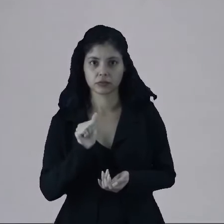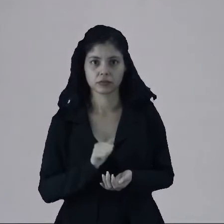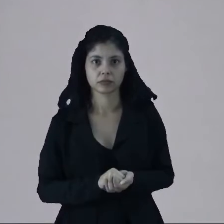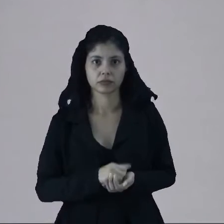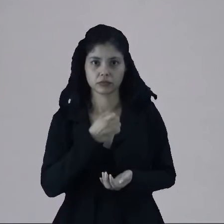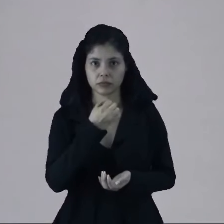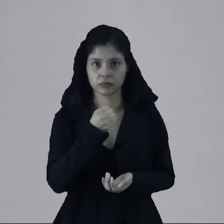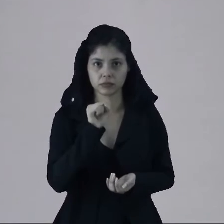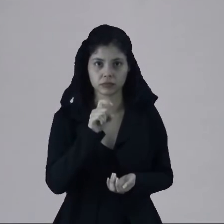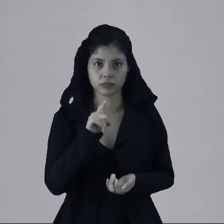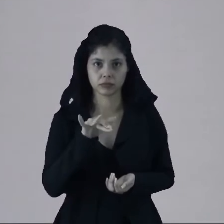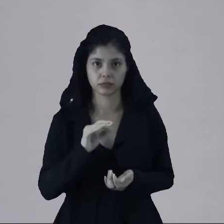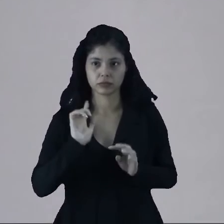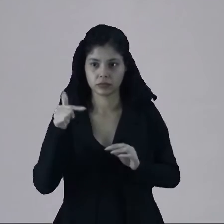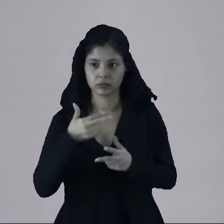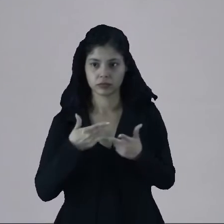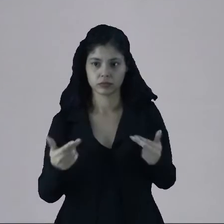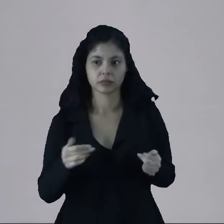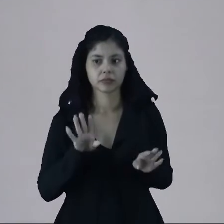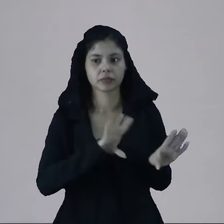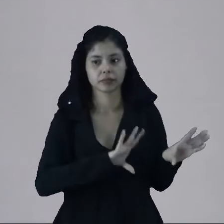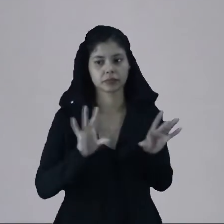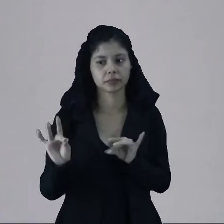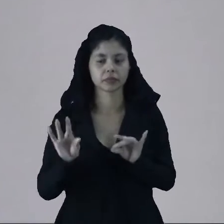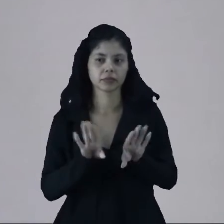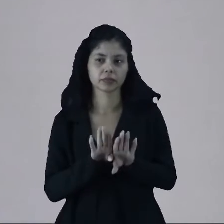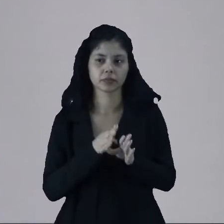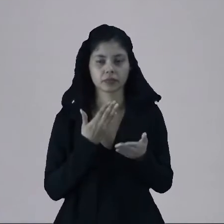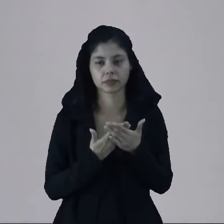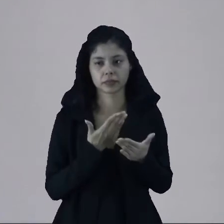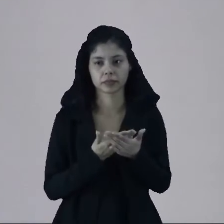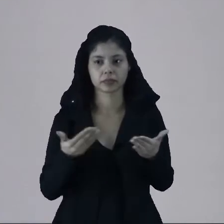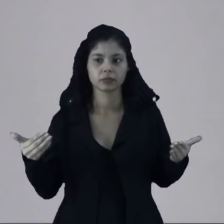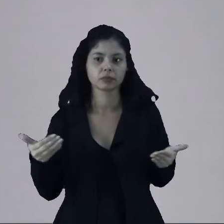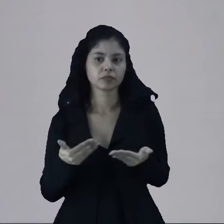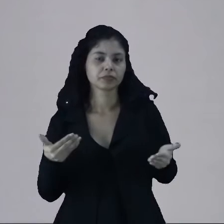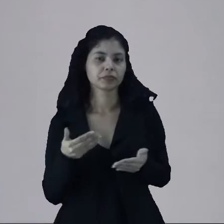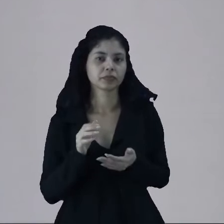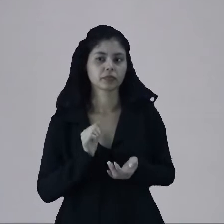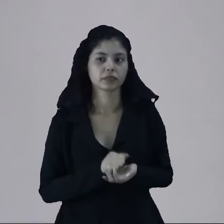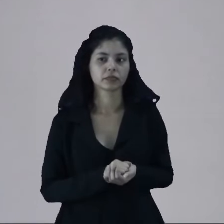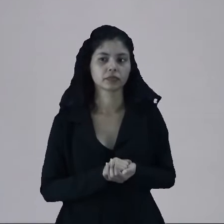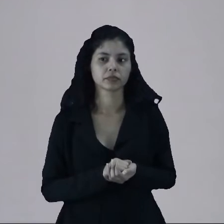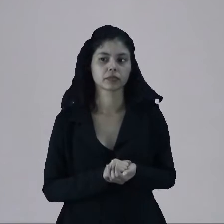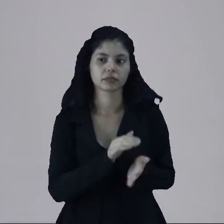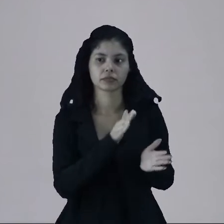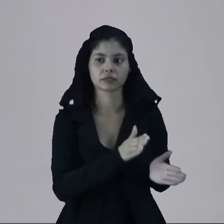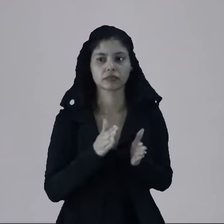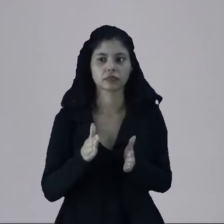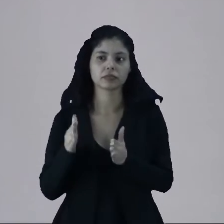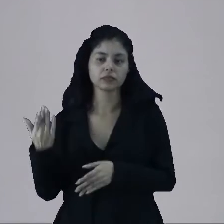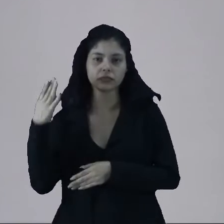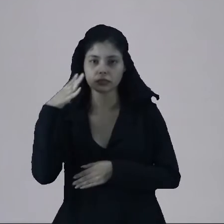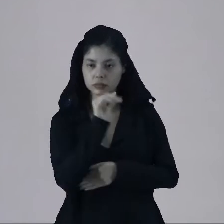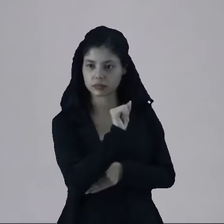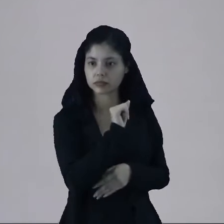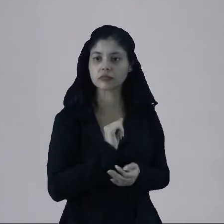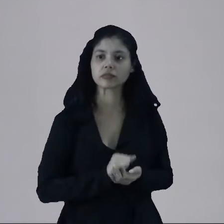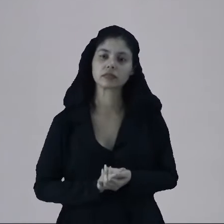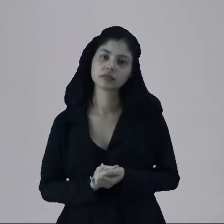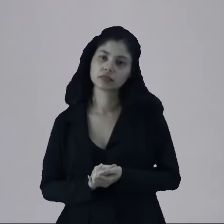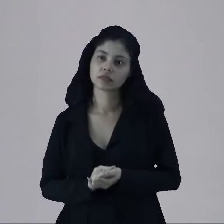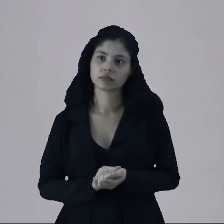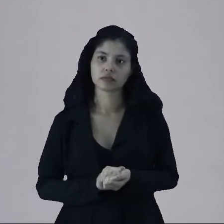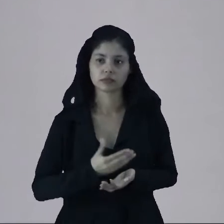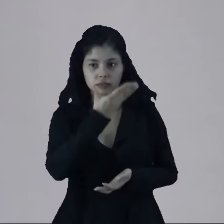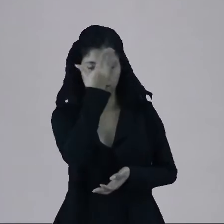sexuais. Tudo bem? Outra coisa que eu queria trazer na aula de hoje, que a gente deu uma passada rapidinho, para a gente